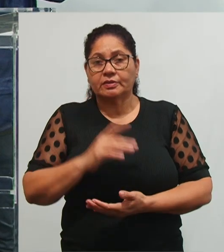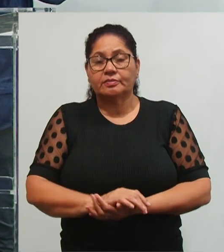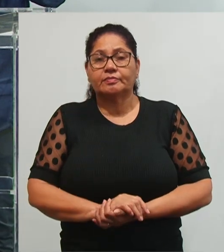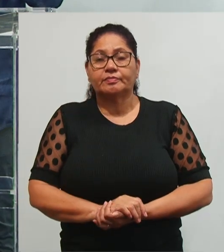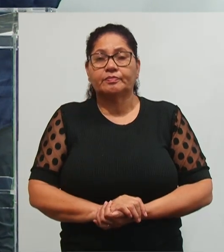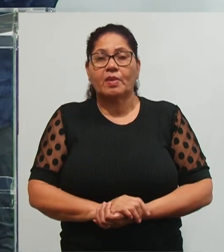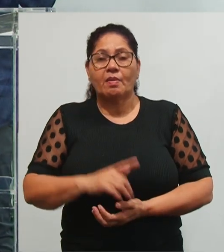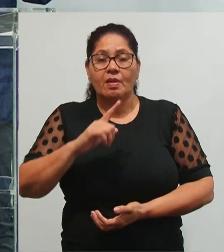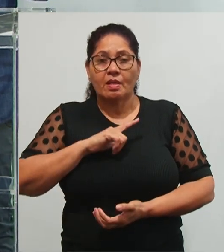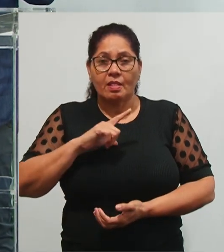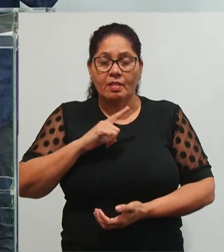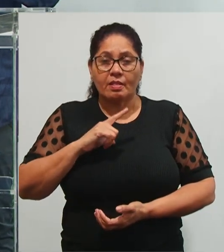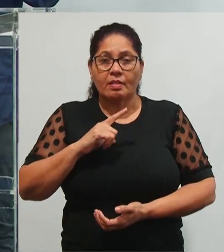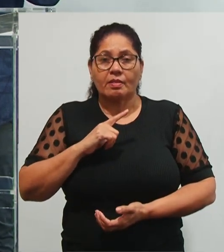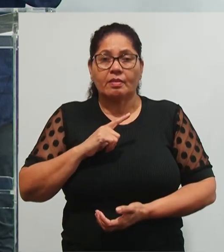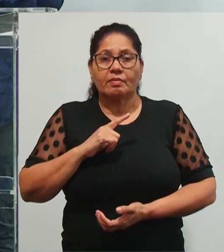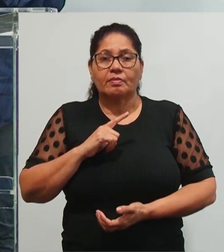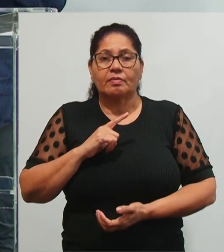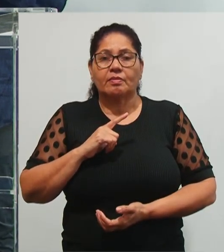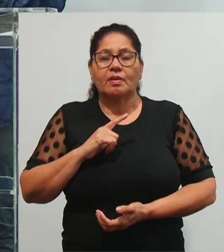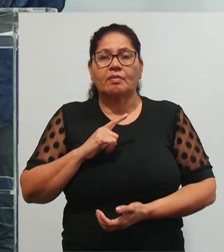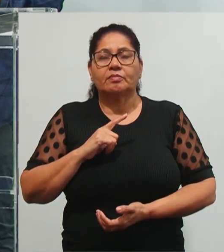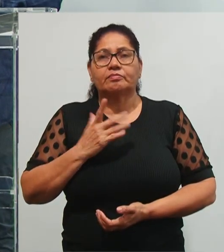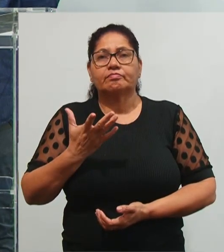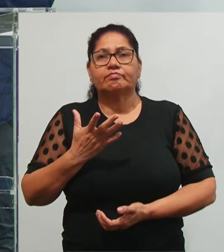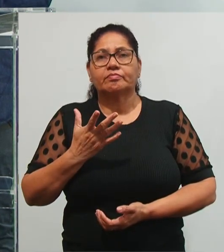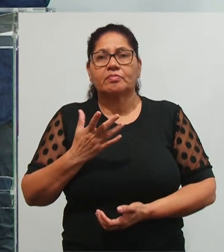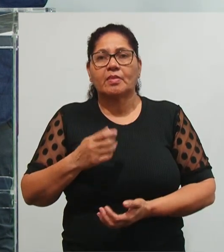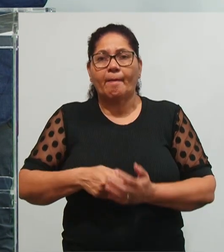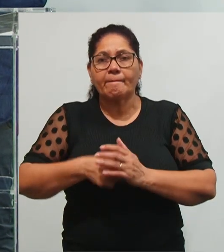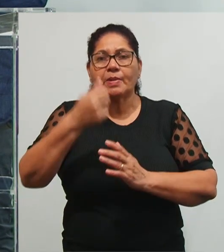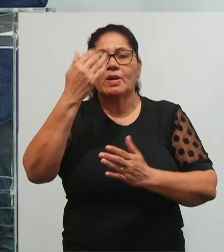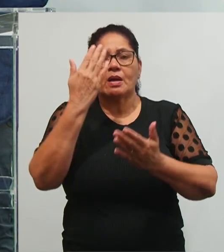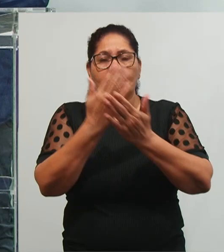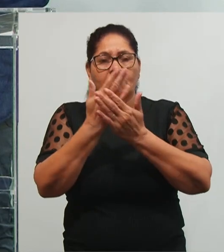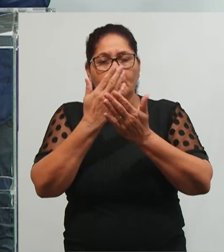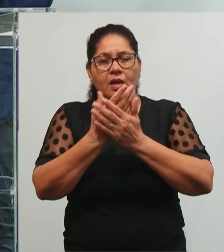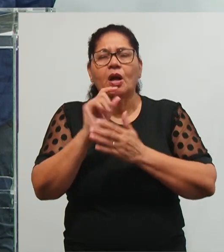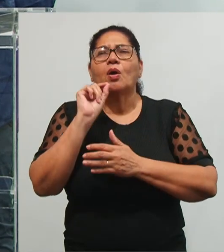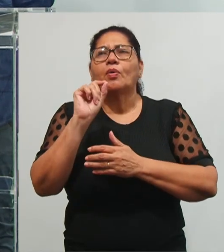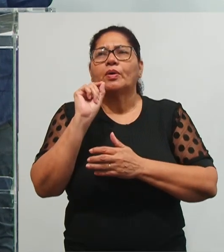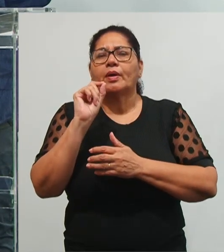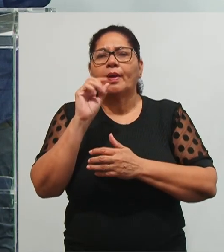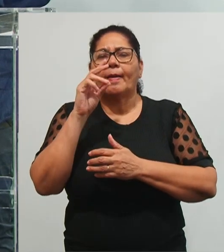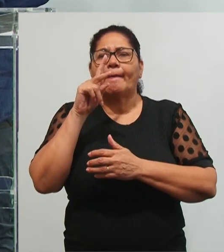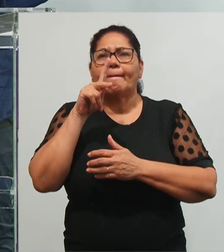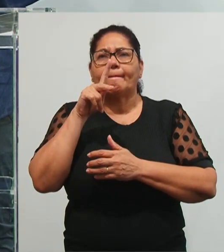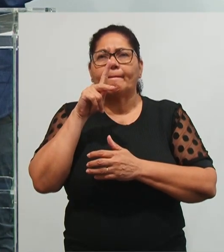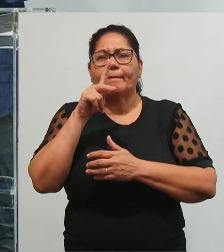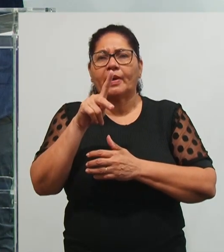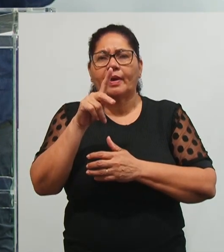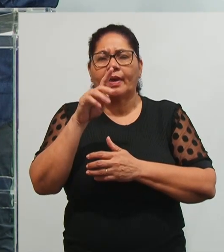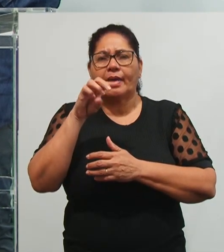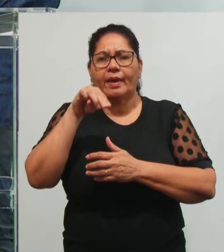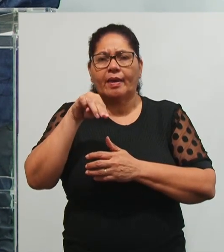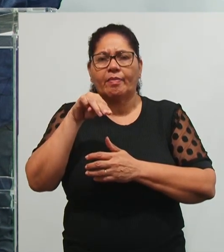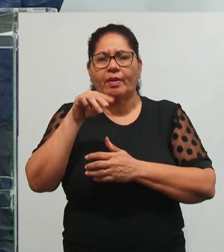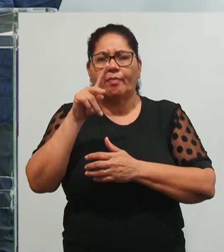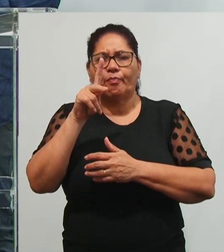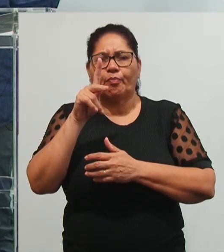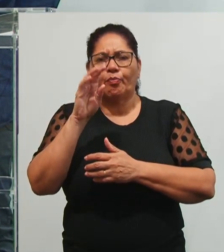do PMBOK, que nós vamos ter uma noção já na primeira aula, né, do que é o